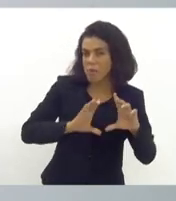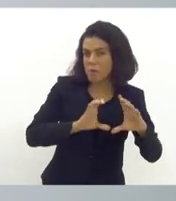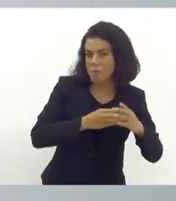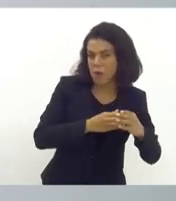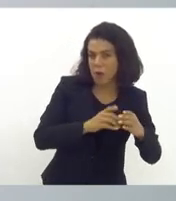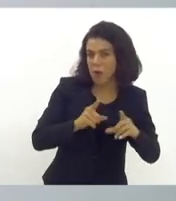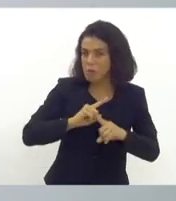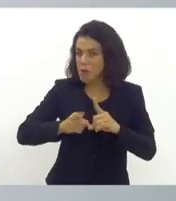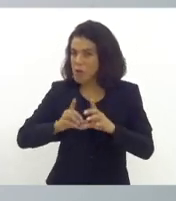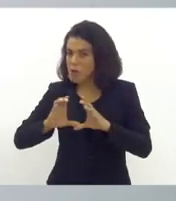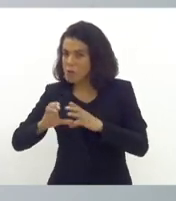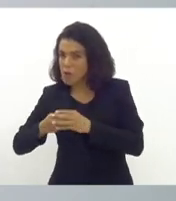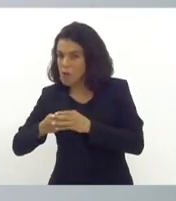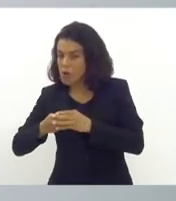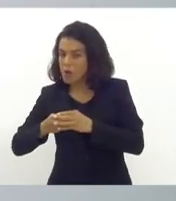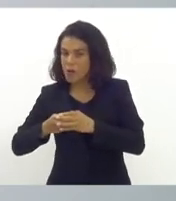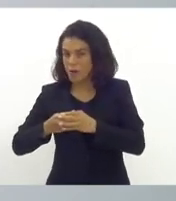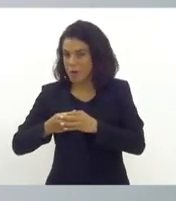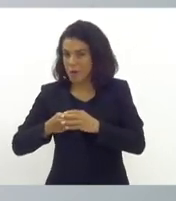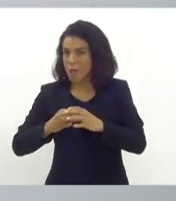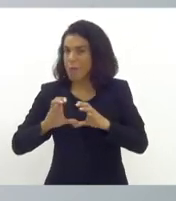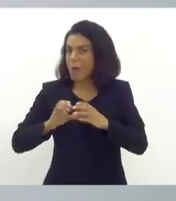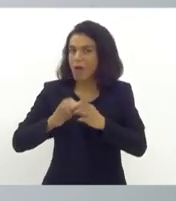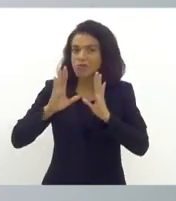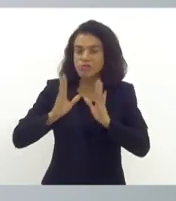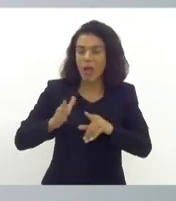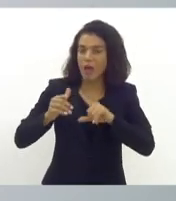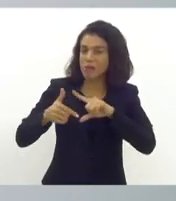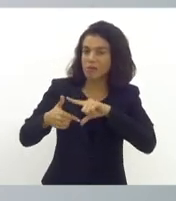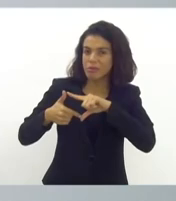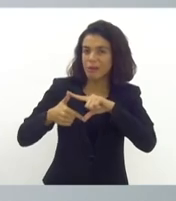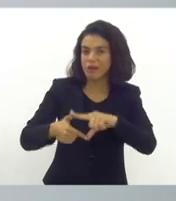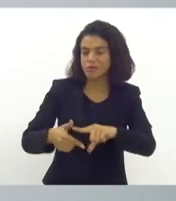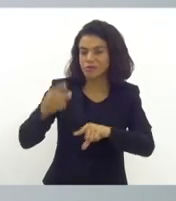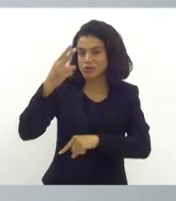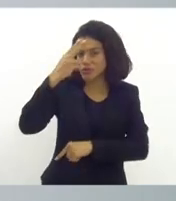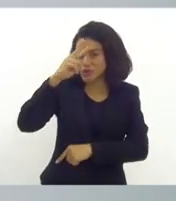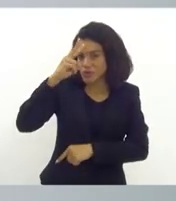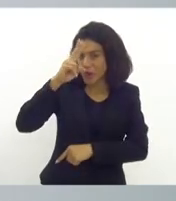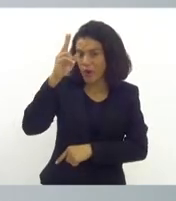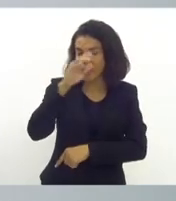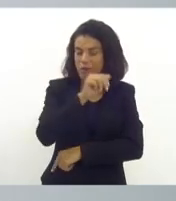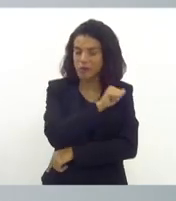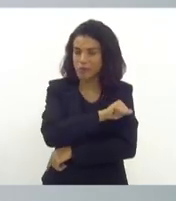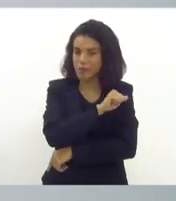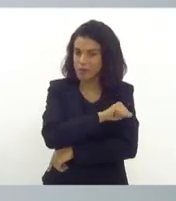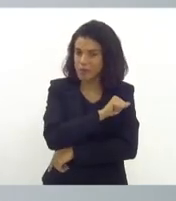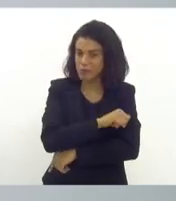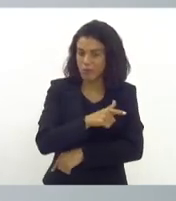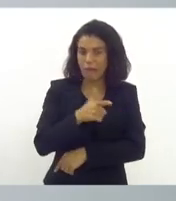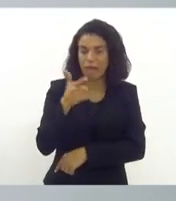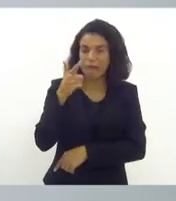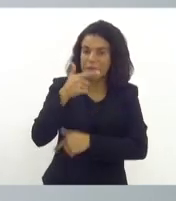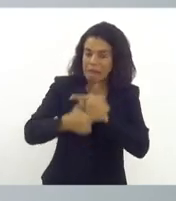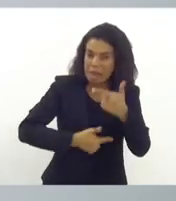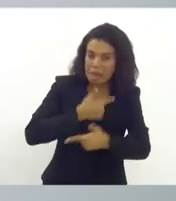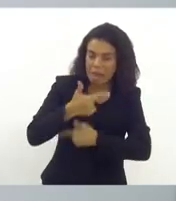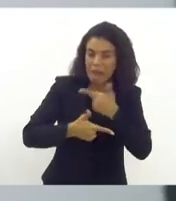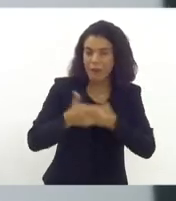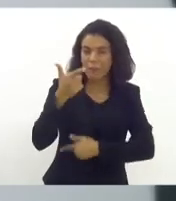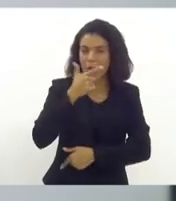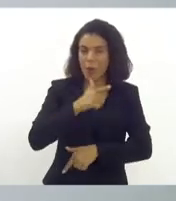um bloco ali um bloco blocos tradicionais Tem dificuldades de conseguir E aí muitas vezes